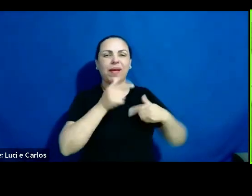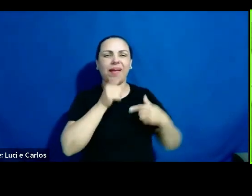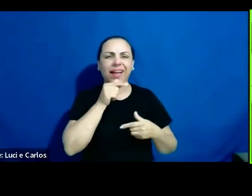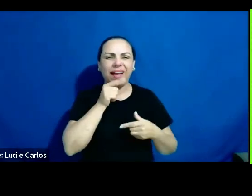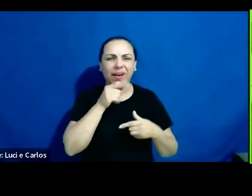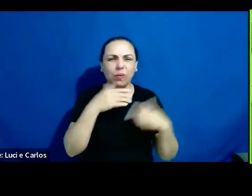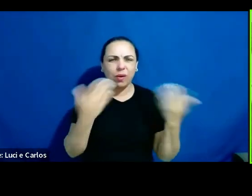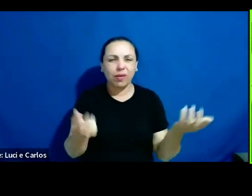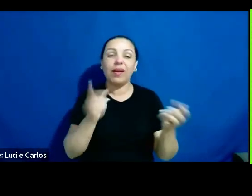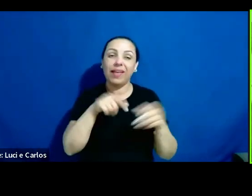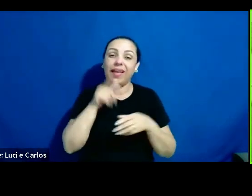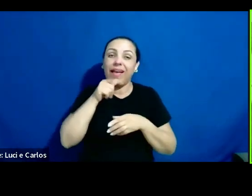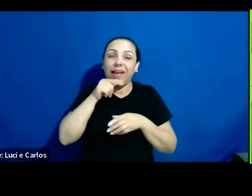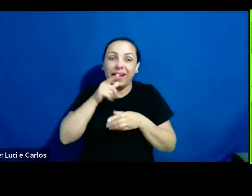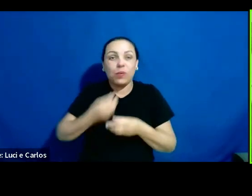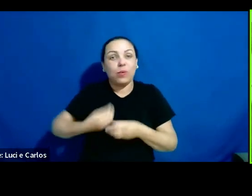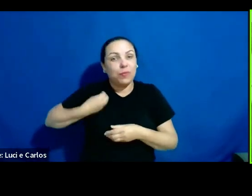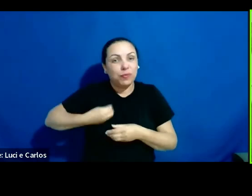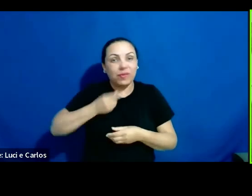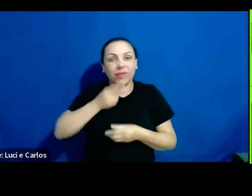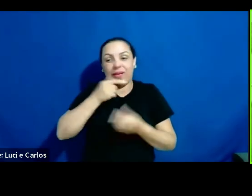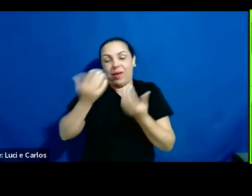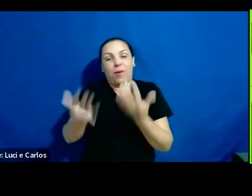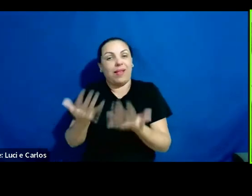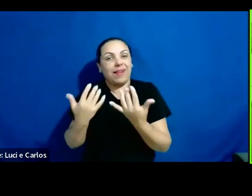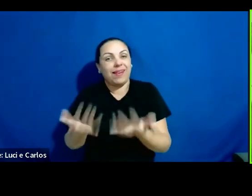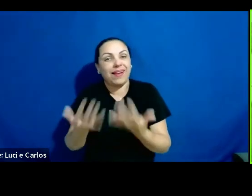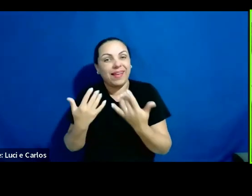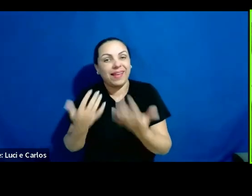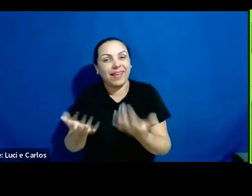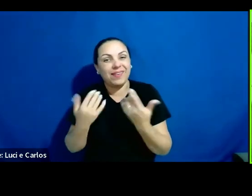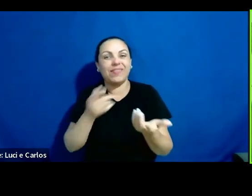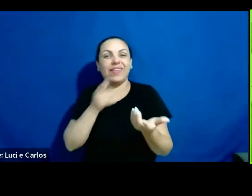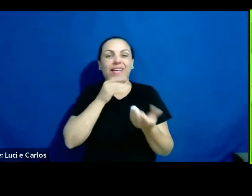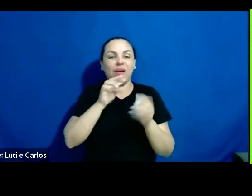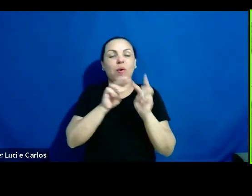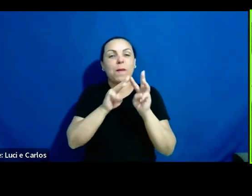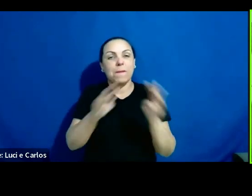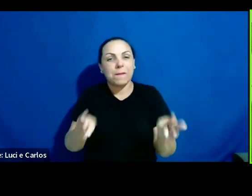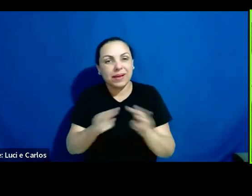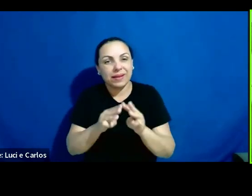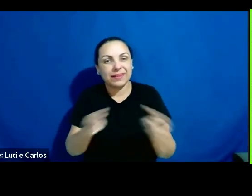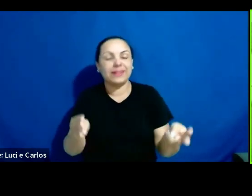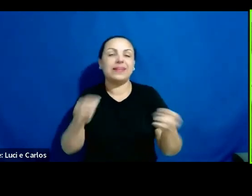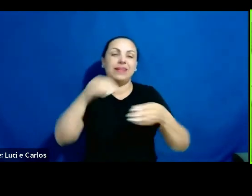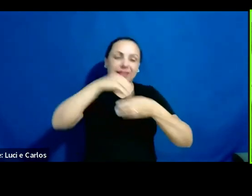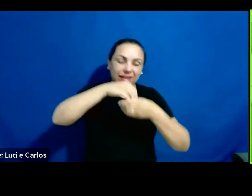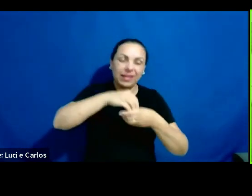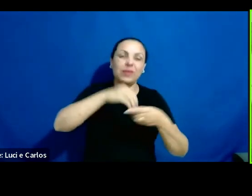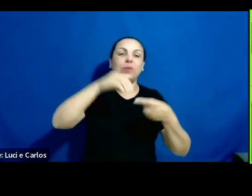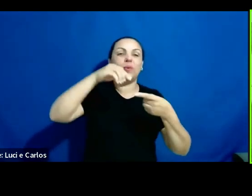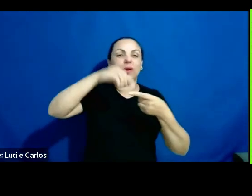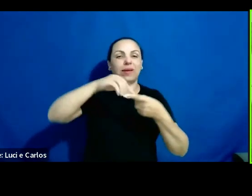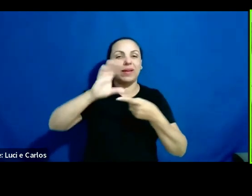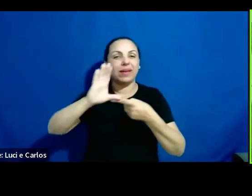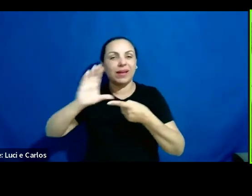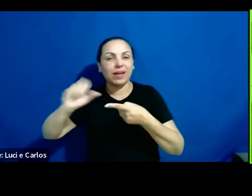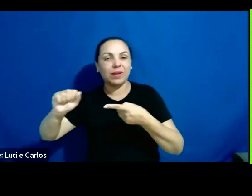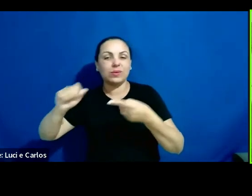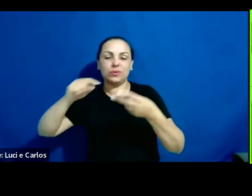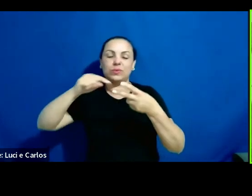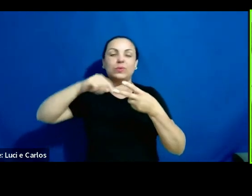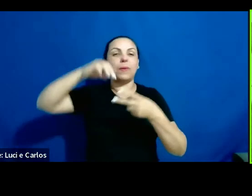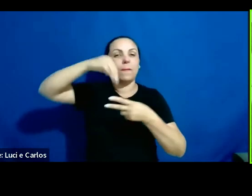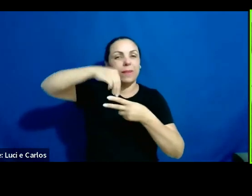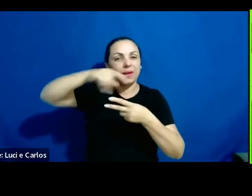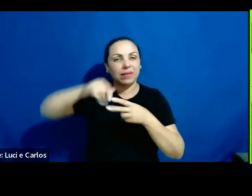com vitalidade, né? Água mineralizada, magnésio, cálcio, para que o